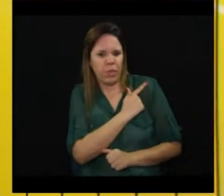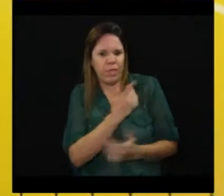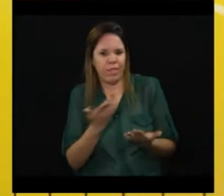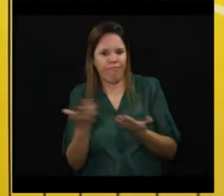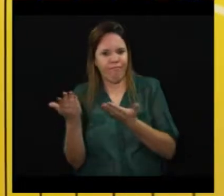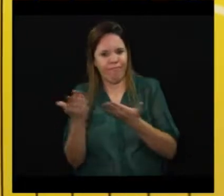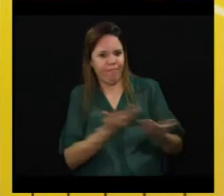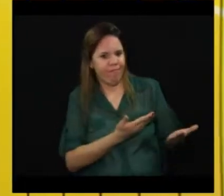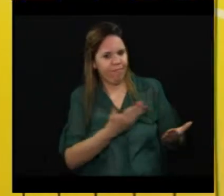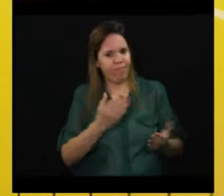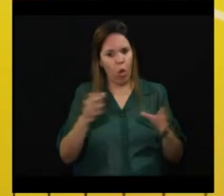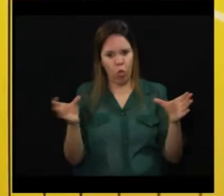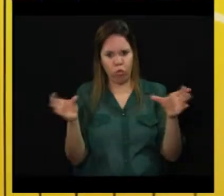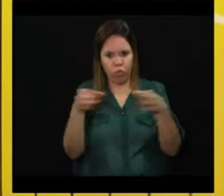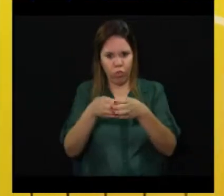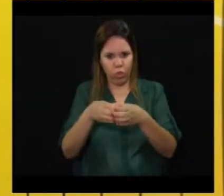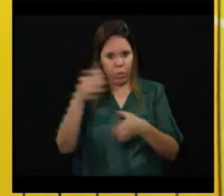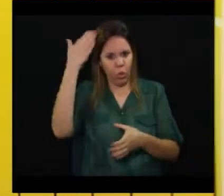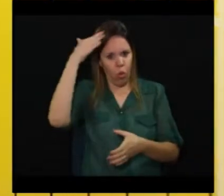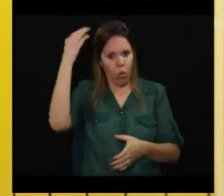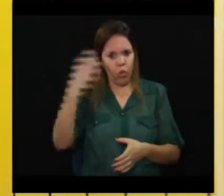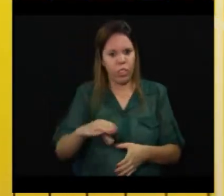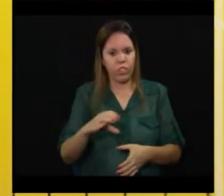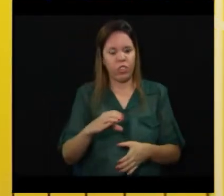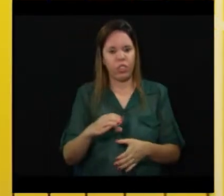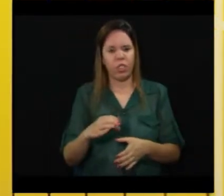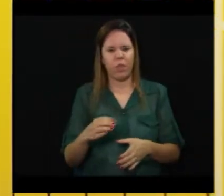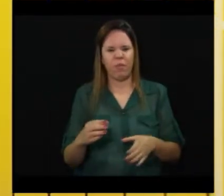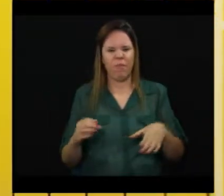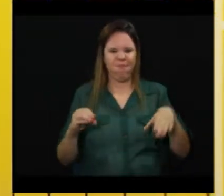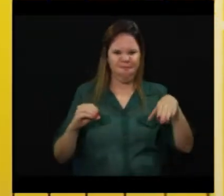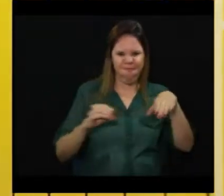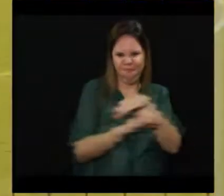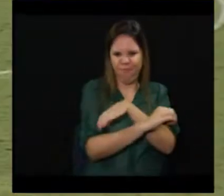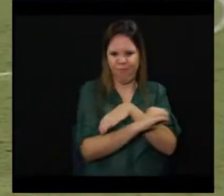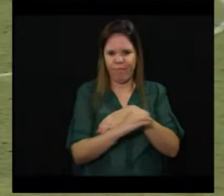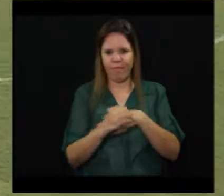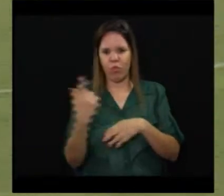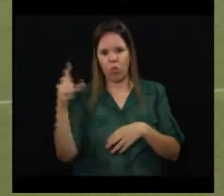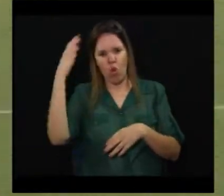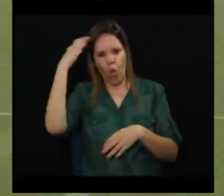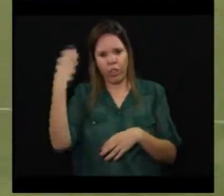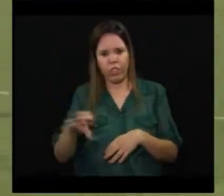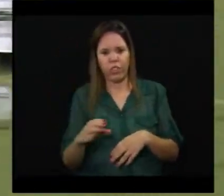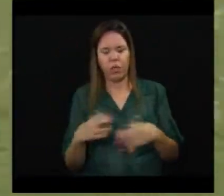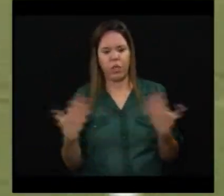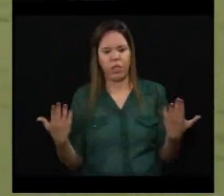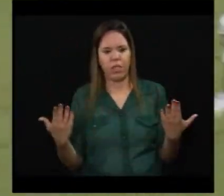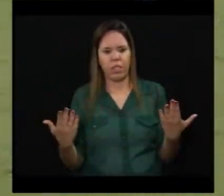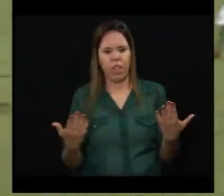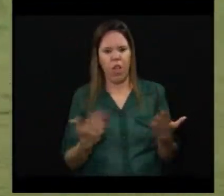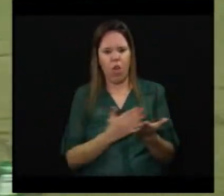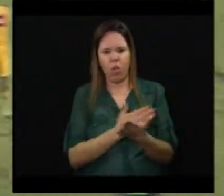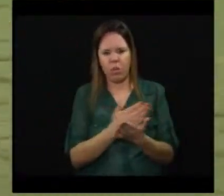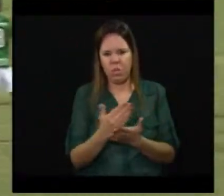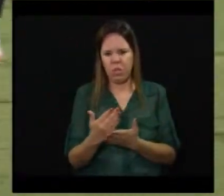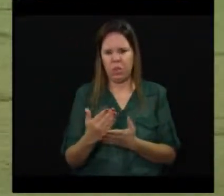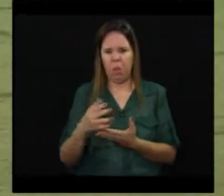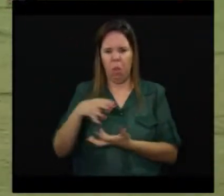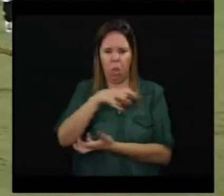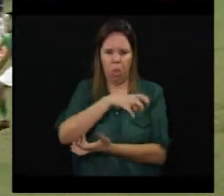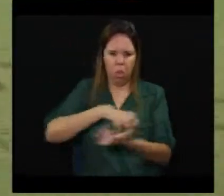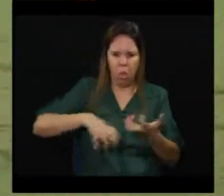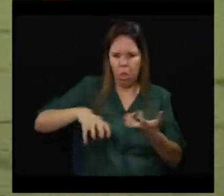o Coritiba, sofreu um gol nos acréscimos da etapa final. A partida já começou com polêmica.